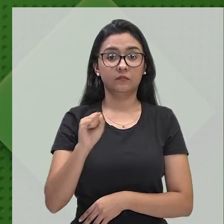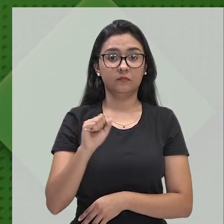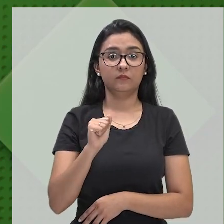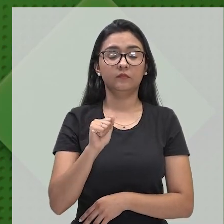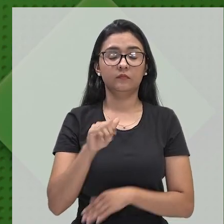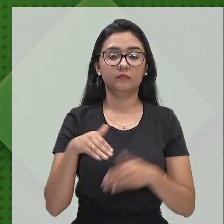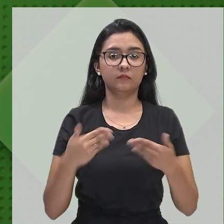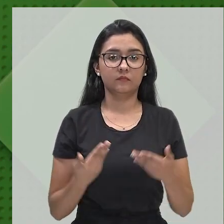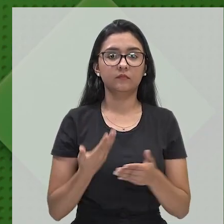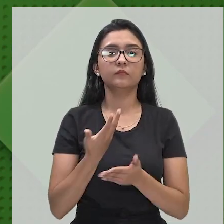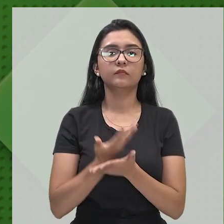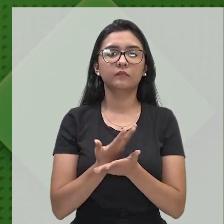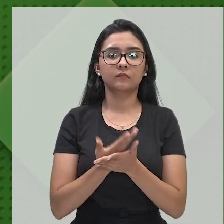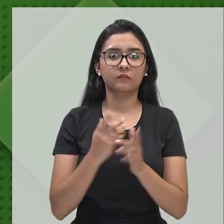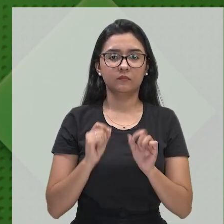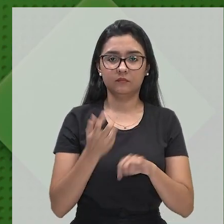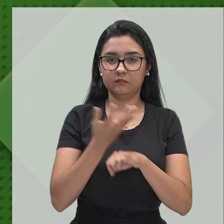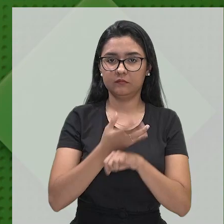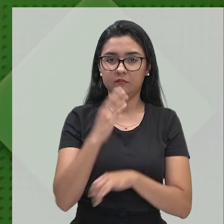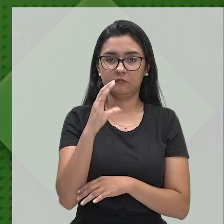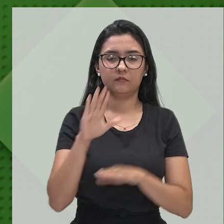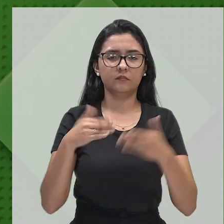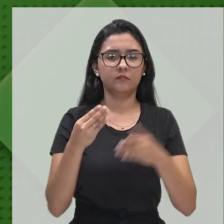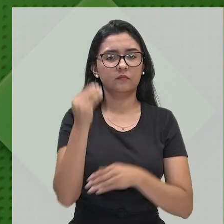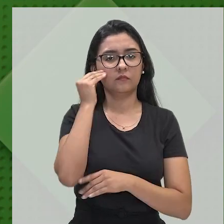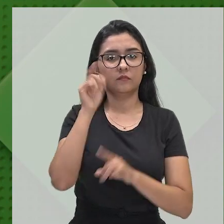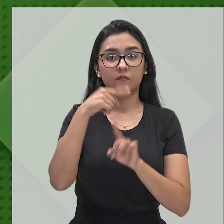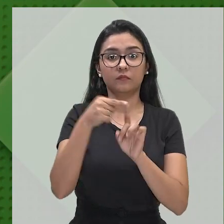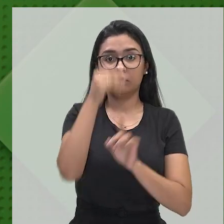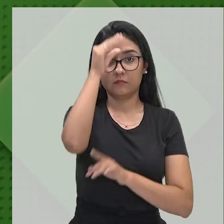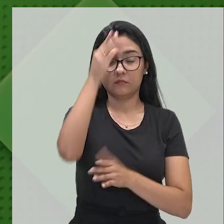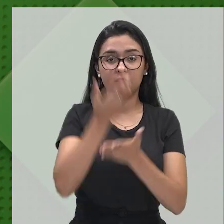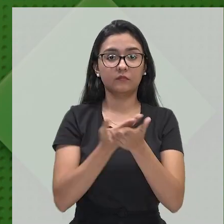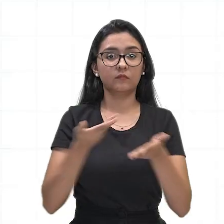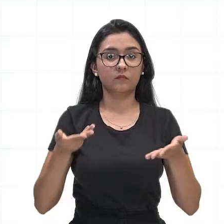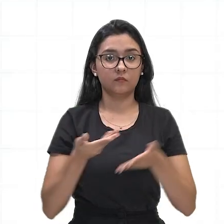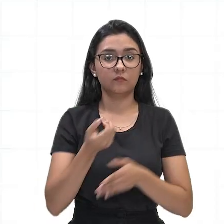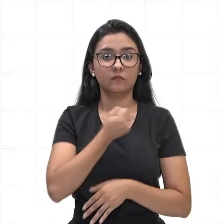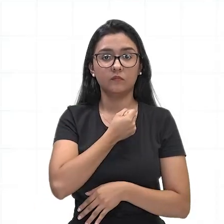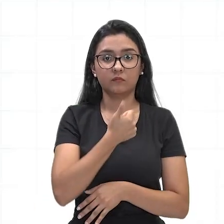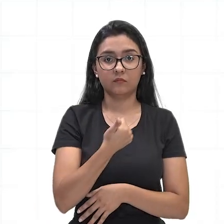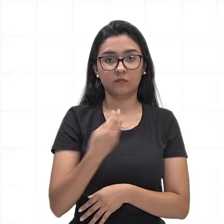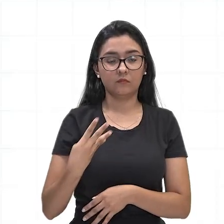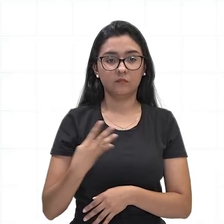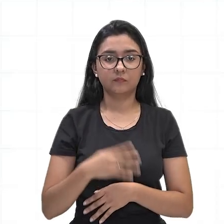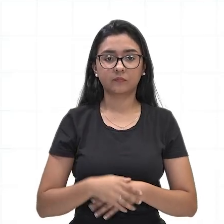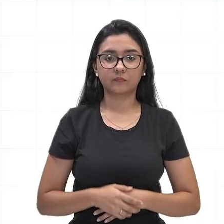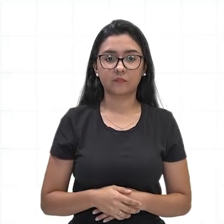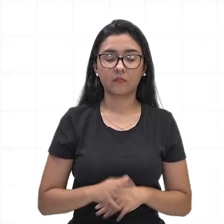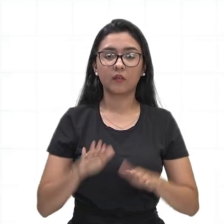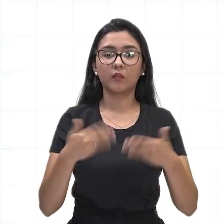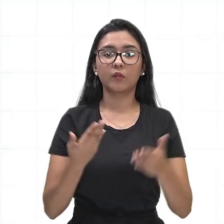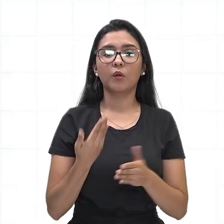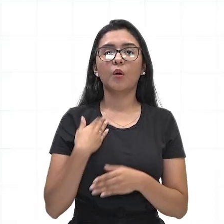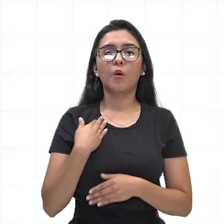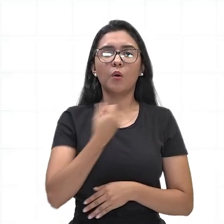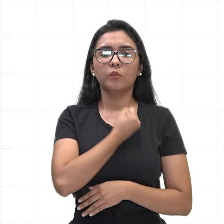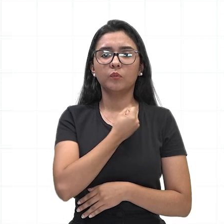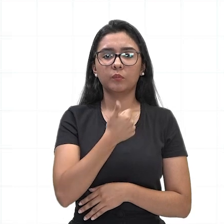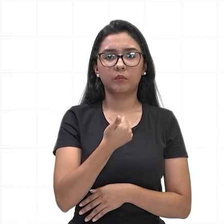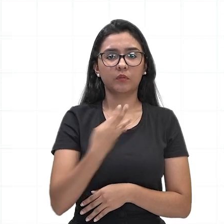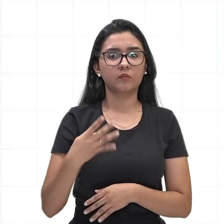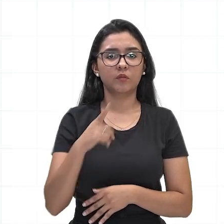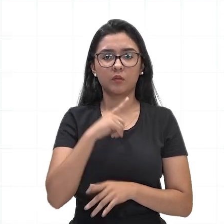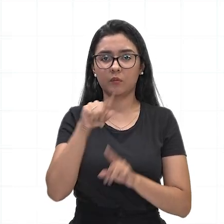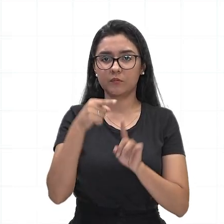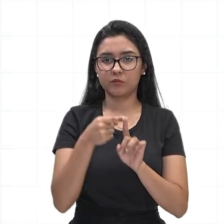para o 8º ano. Vamos ver então qual é o objeto de conhecimento da nossa aula de número 14. Na nossa aula de número 14, nós temos